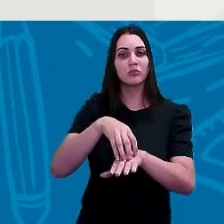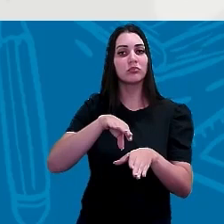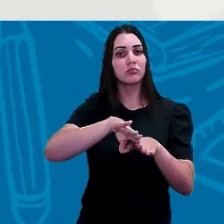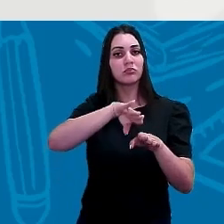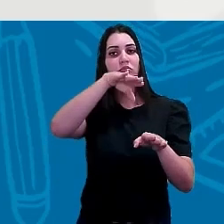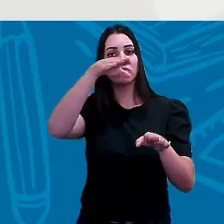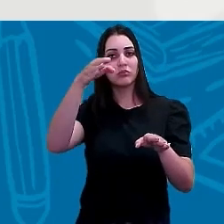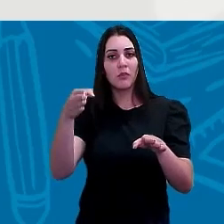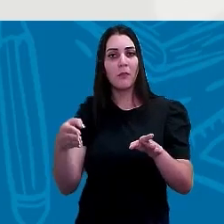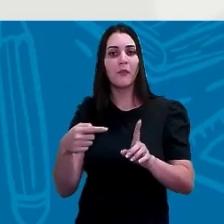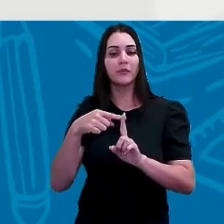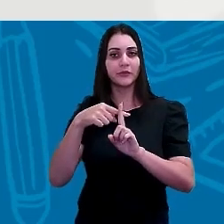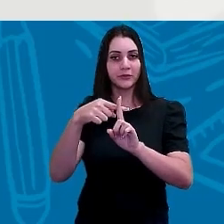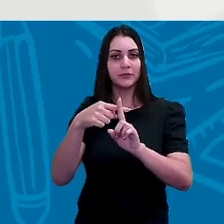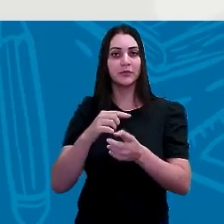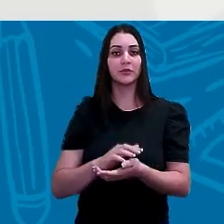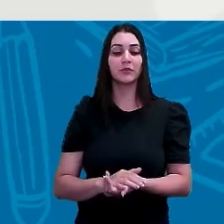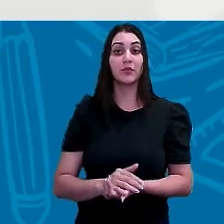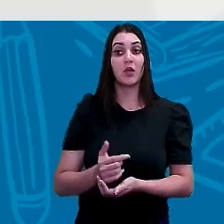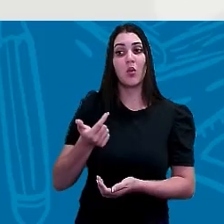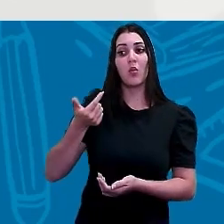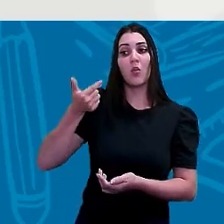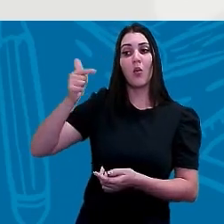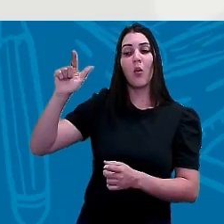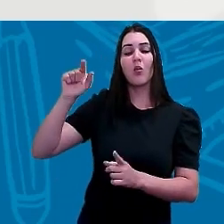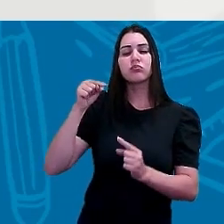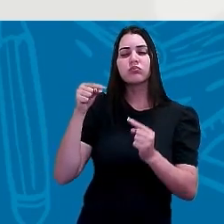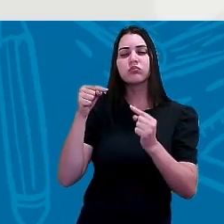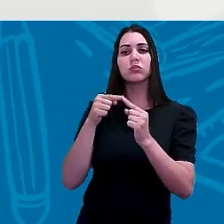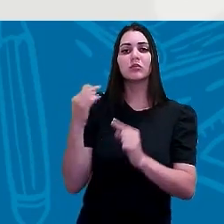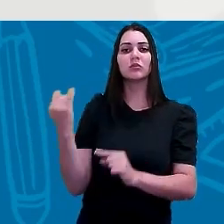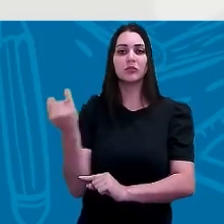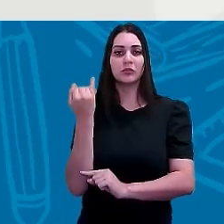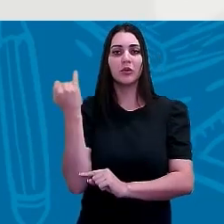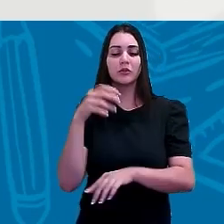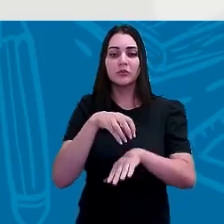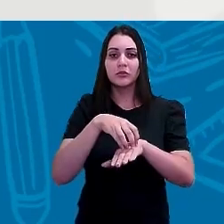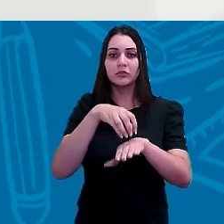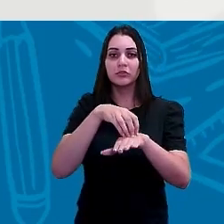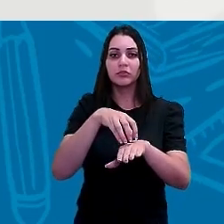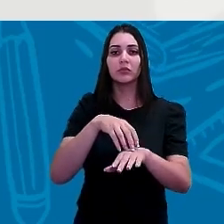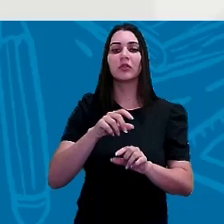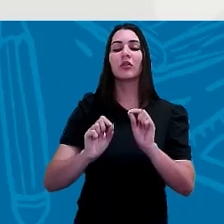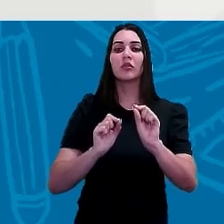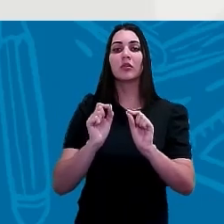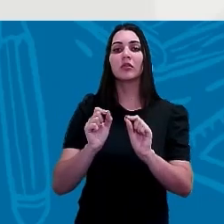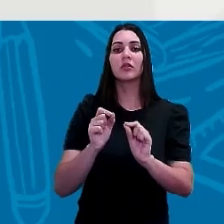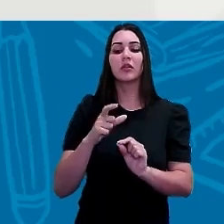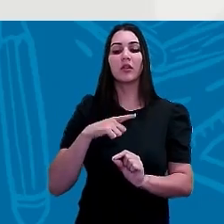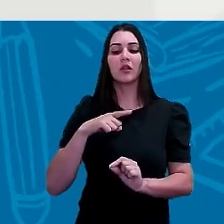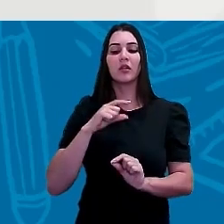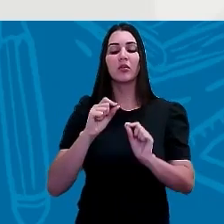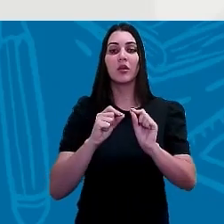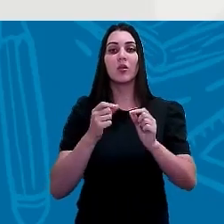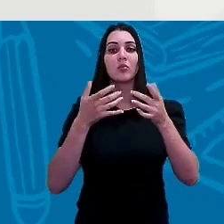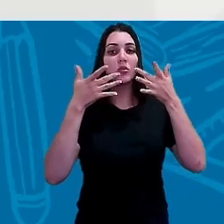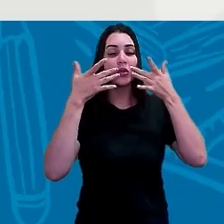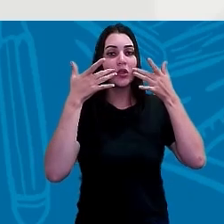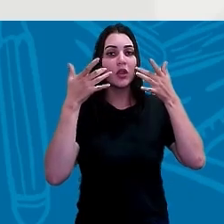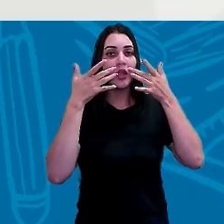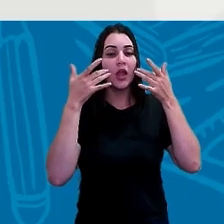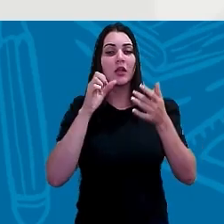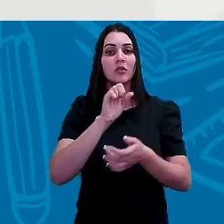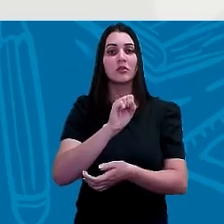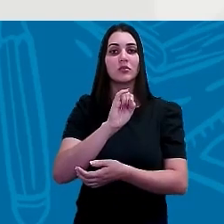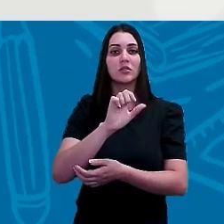Tabocas. Outro ponto importante, né, para a nossa cidade é o Teatro Silogeu